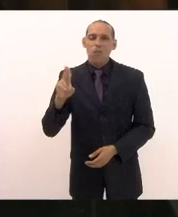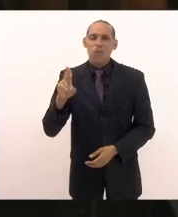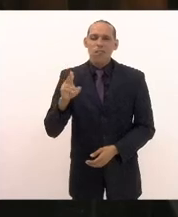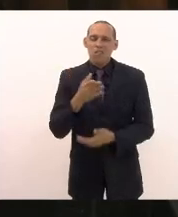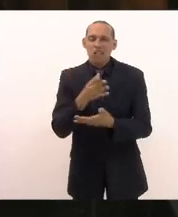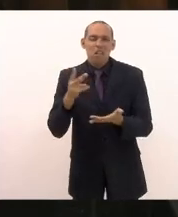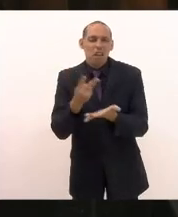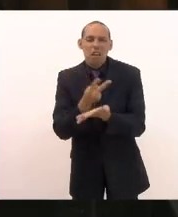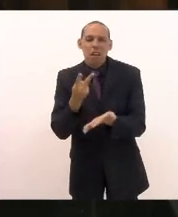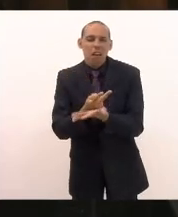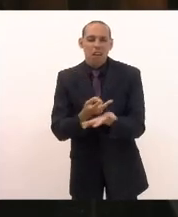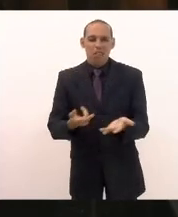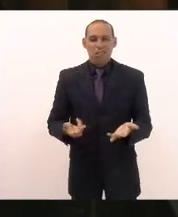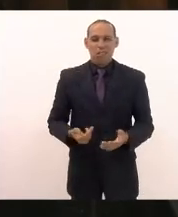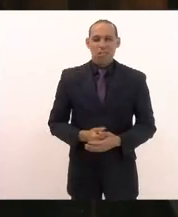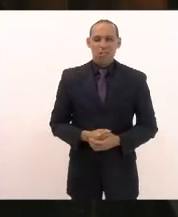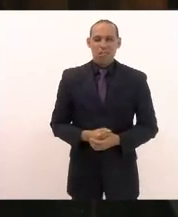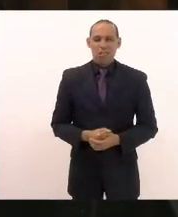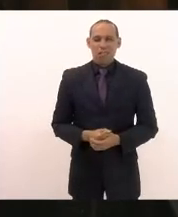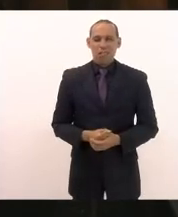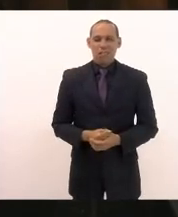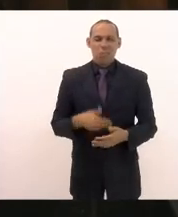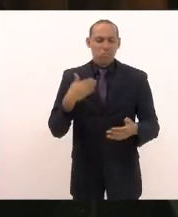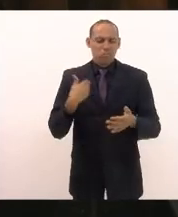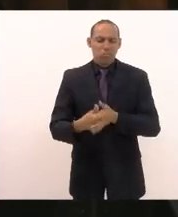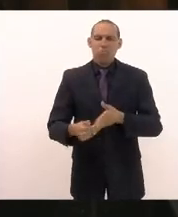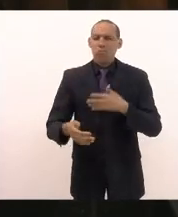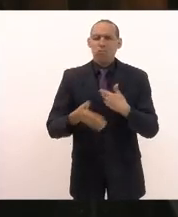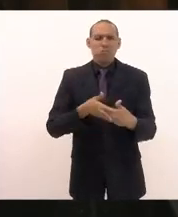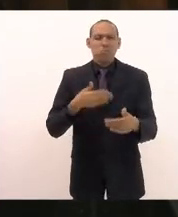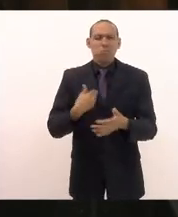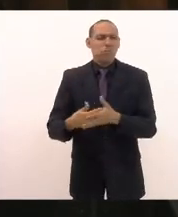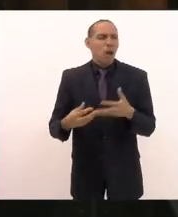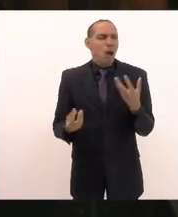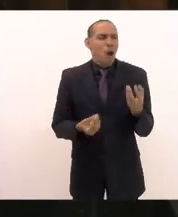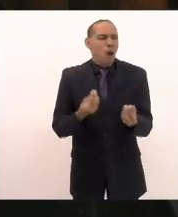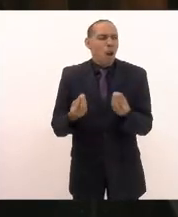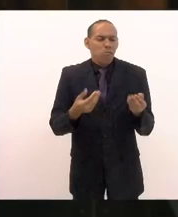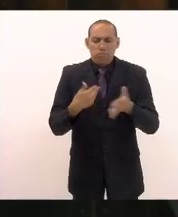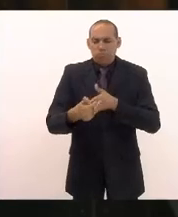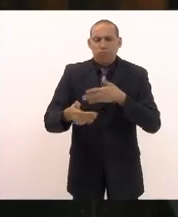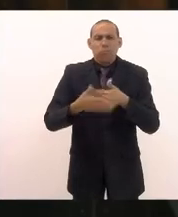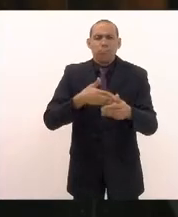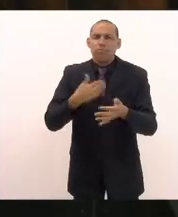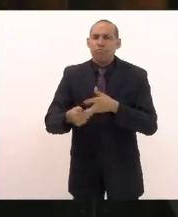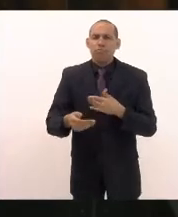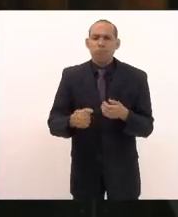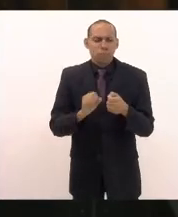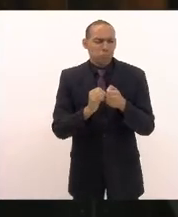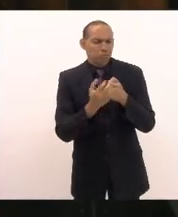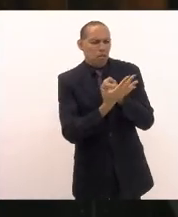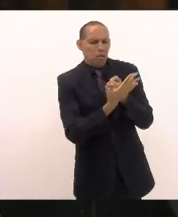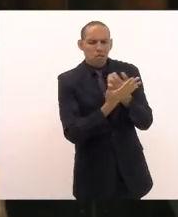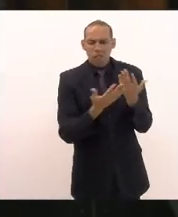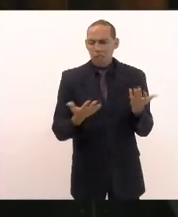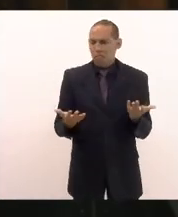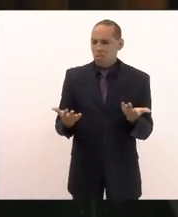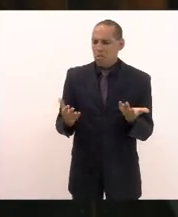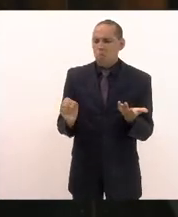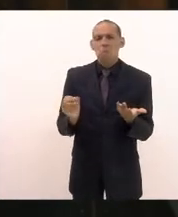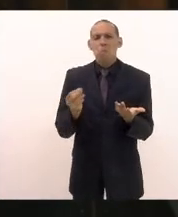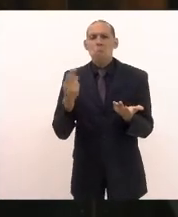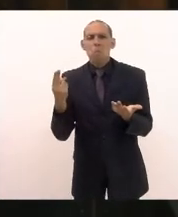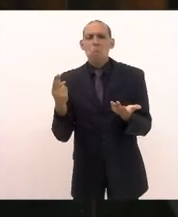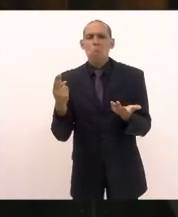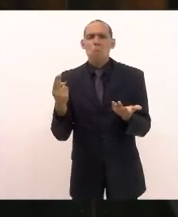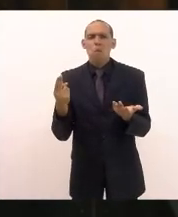Desonestos. Pouco importam os meios. Se vai ser a Covid, se vai ser